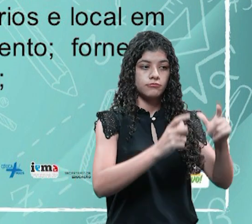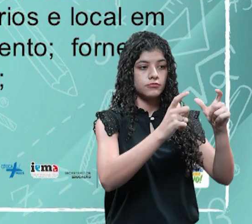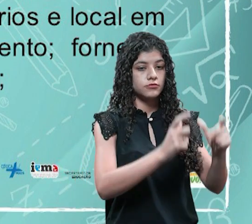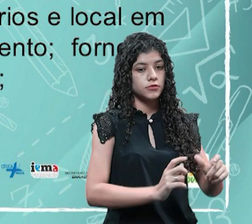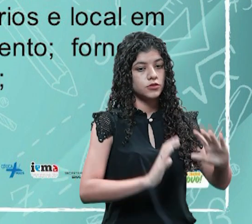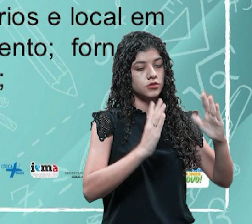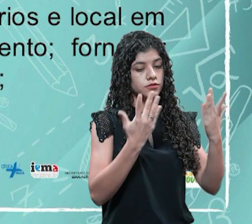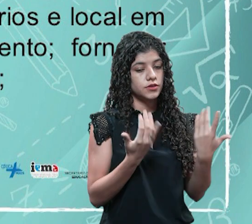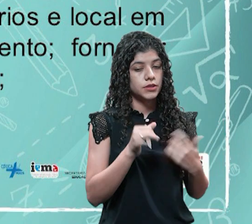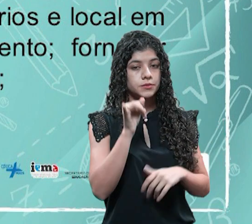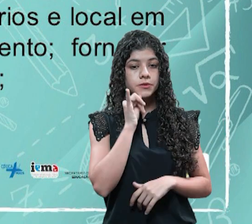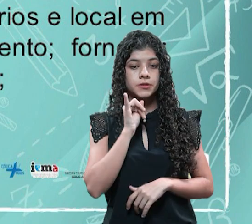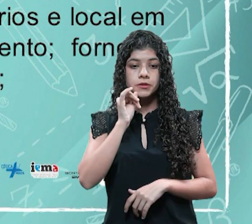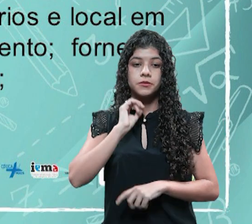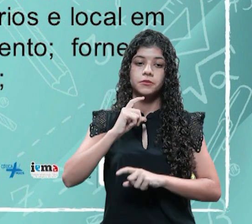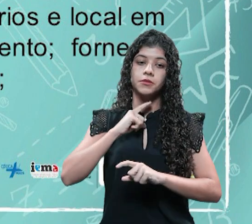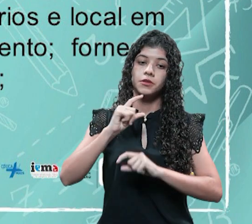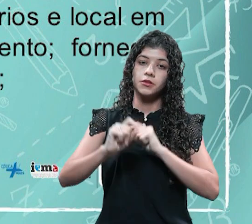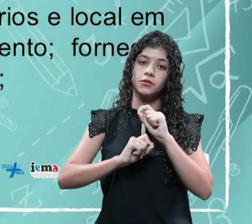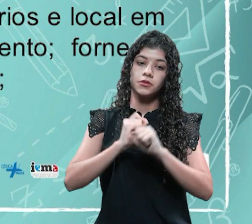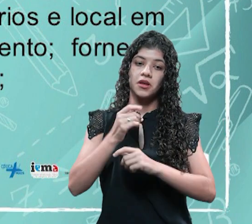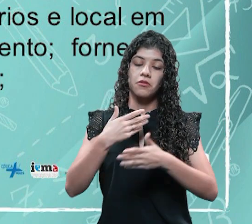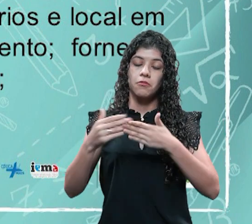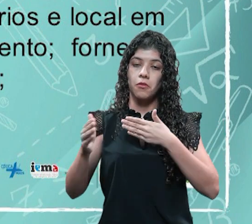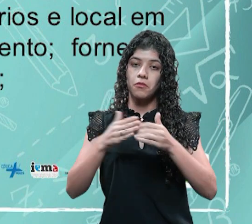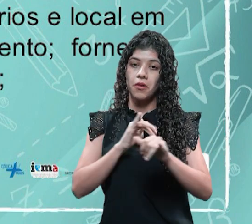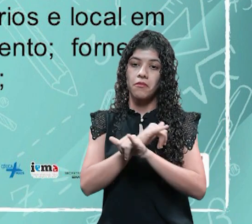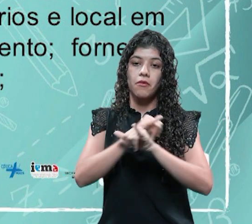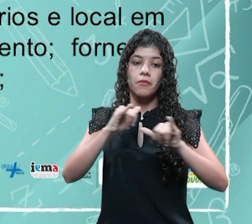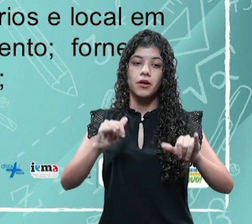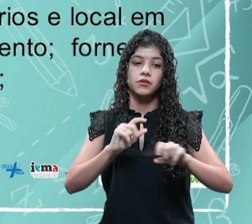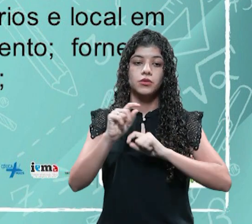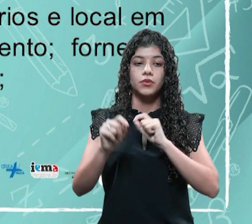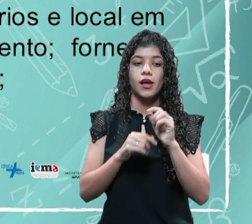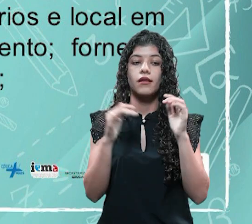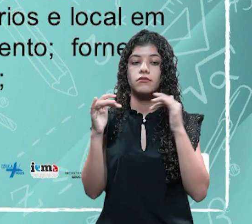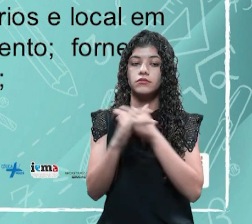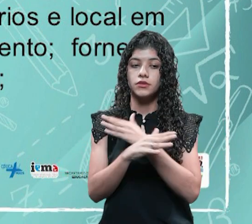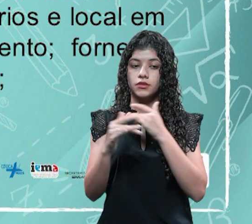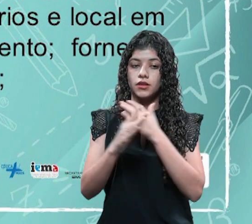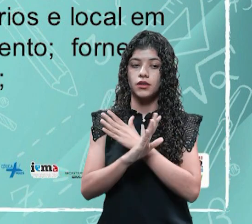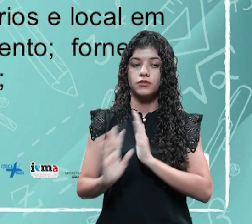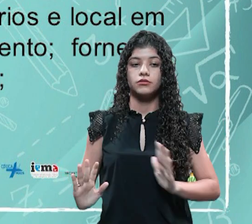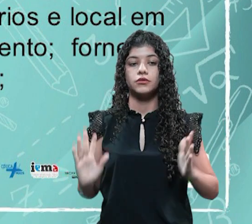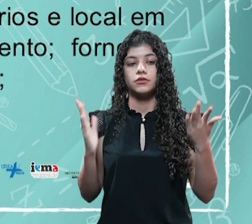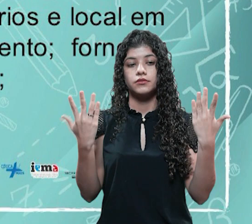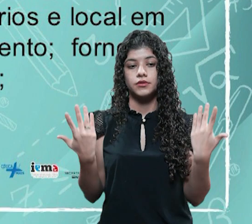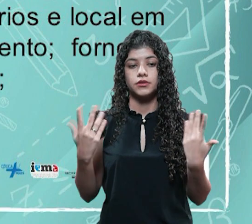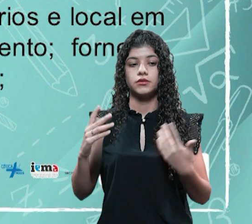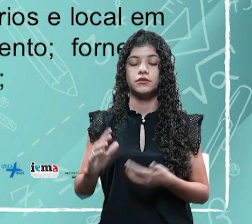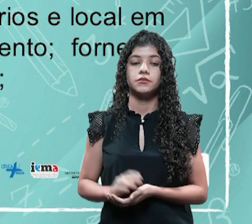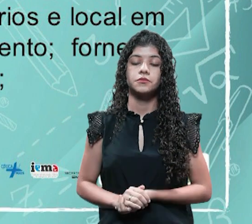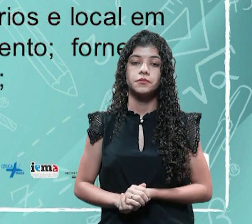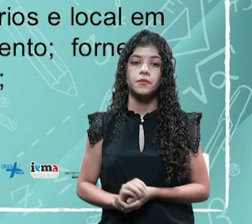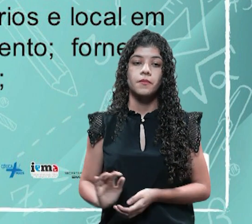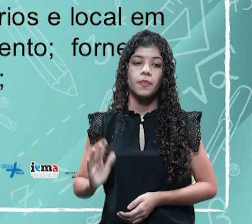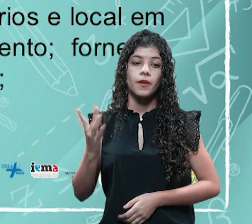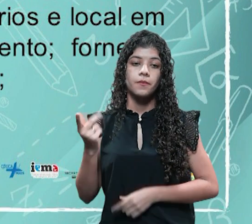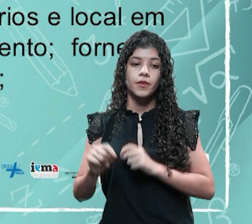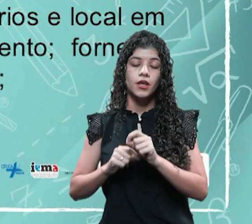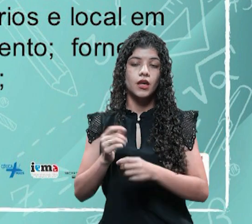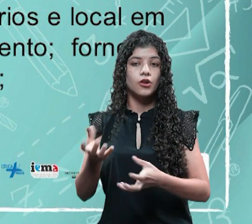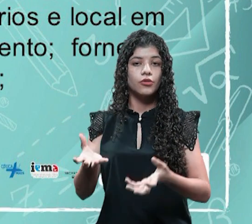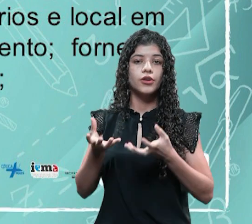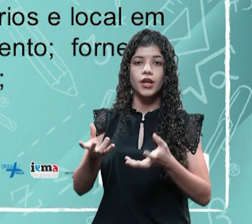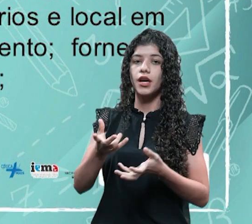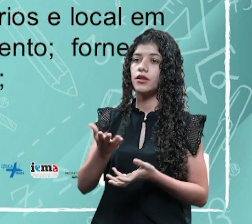local do evento, por exemplo, fornecer qualquer informação sobre cidade e o evento, né? Se acontece, eu